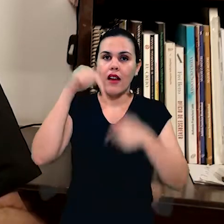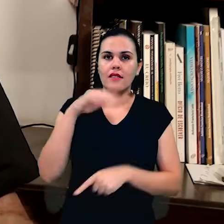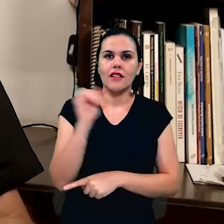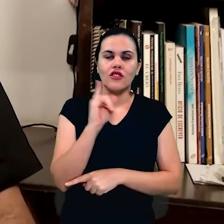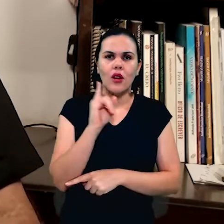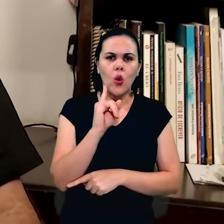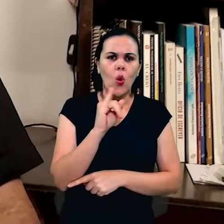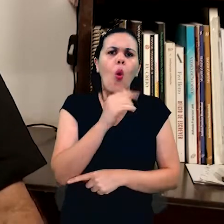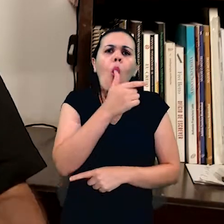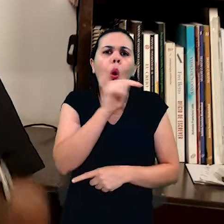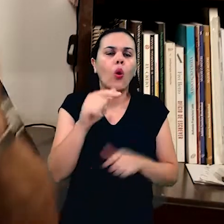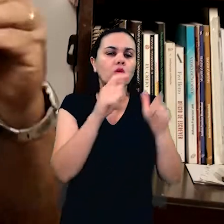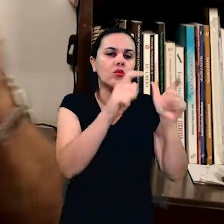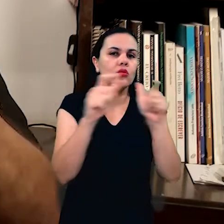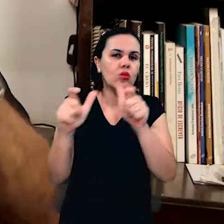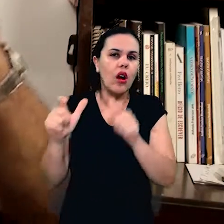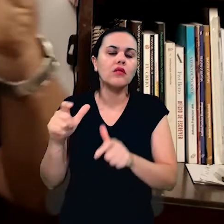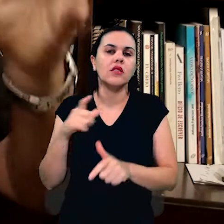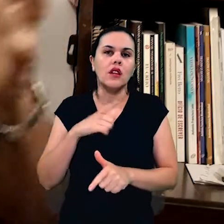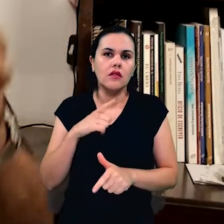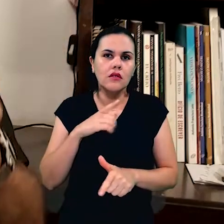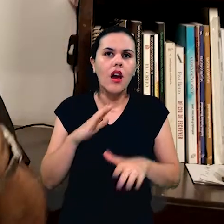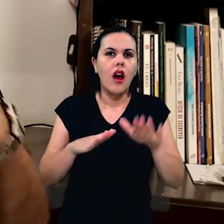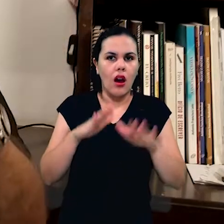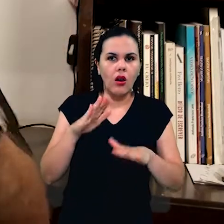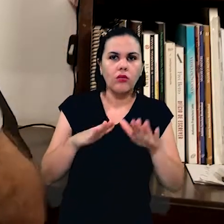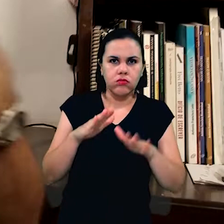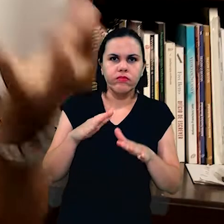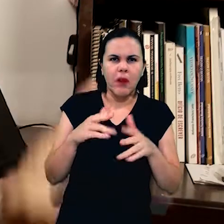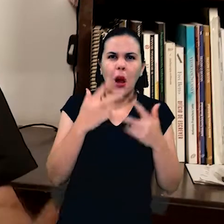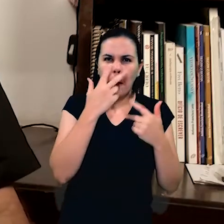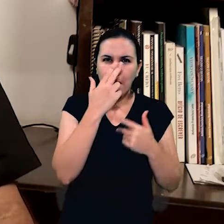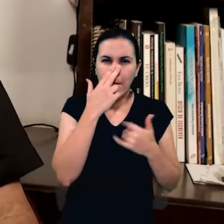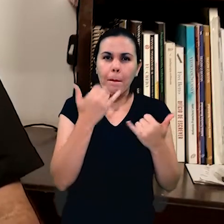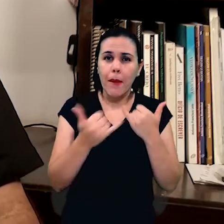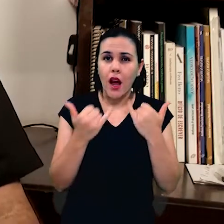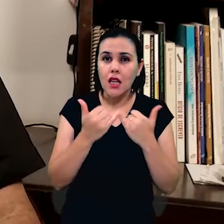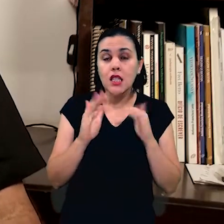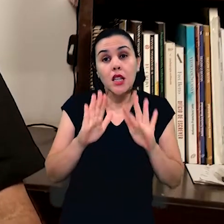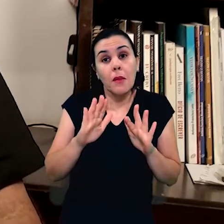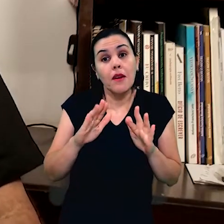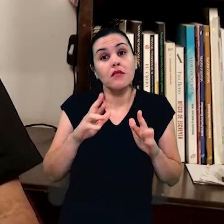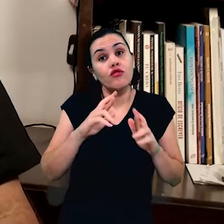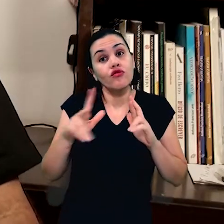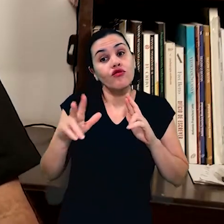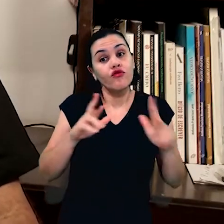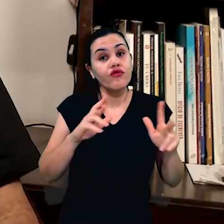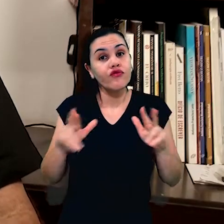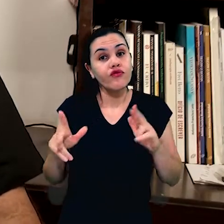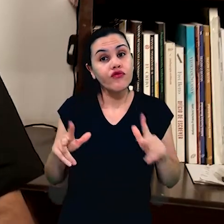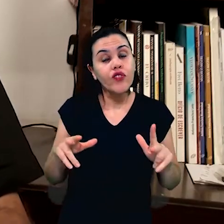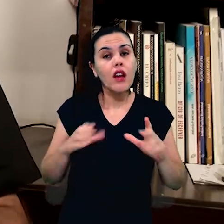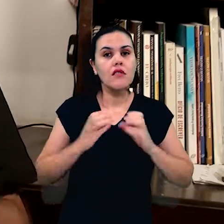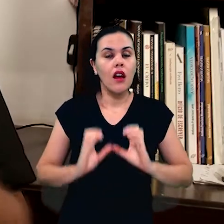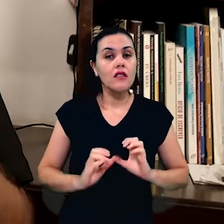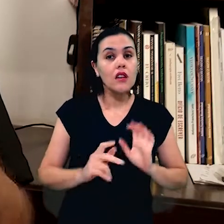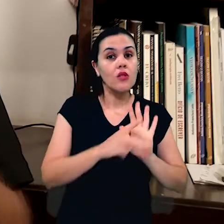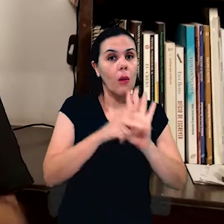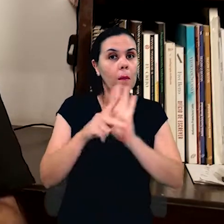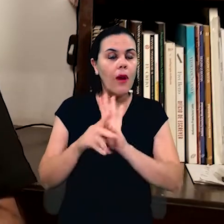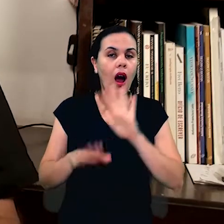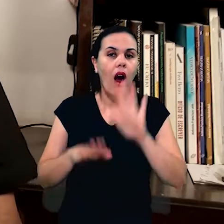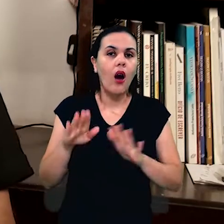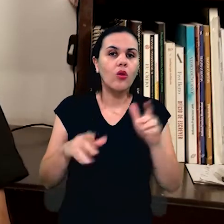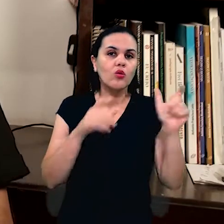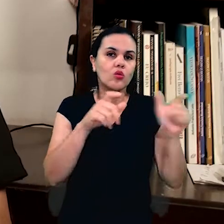outros lugares também se preservam essas questões, mas com diferenças, né? Com outras características. Tem lugares que nós só